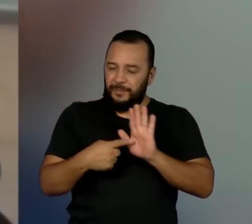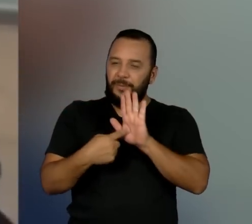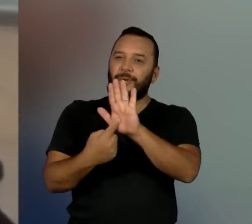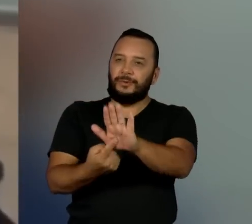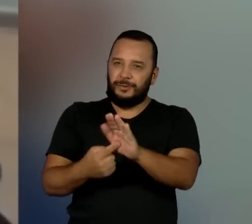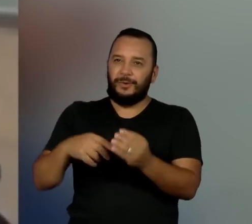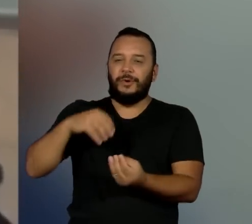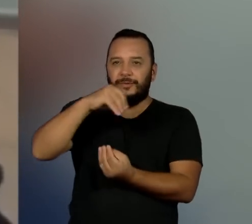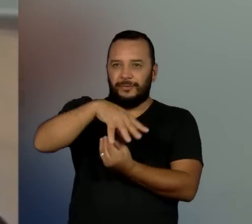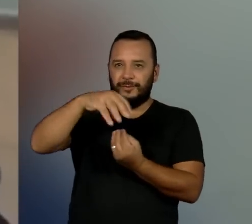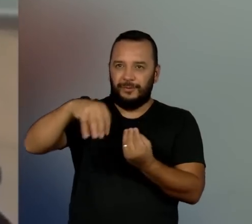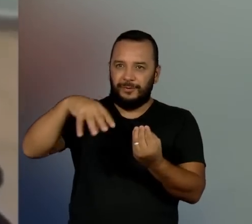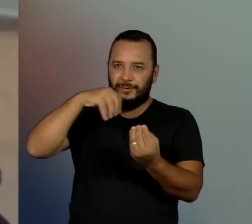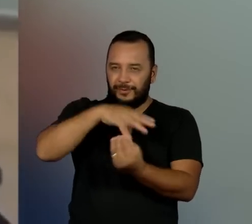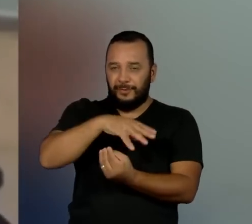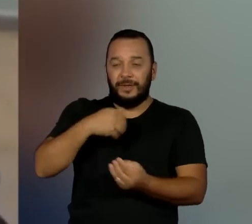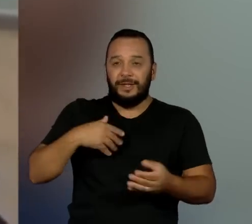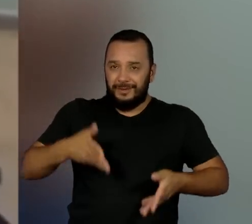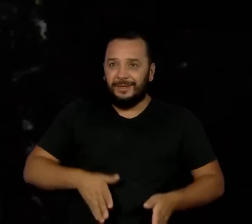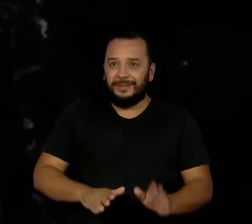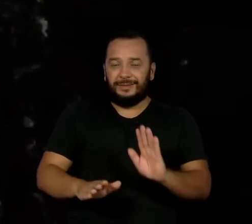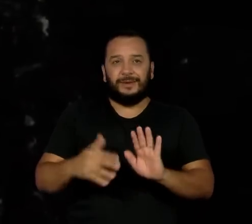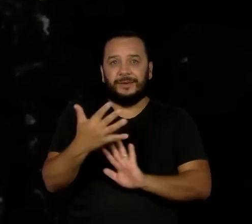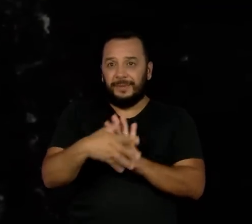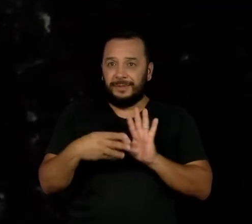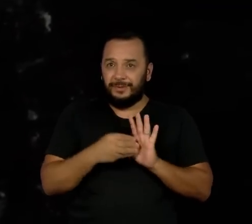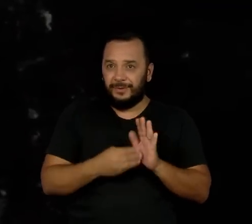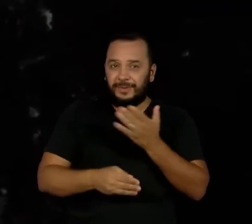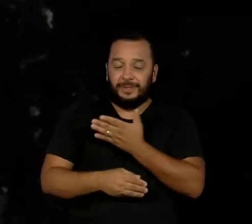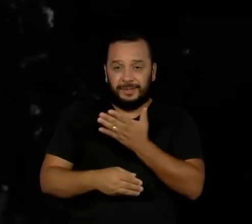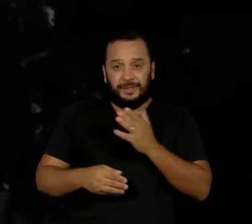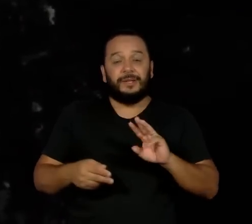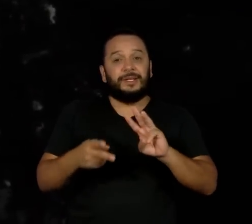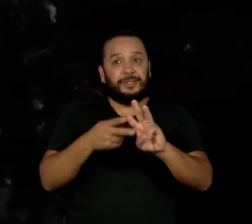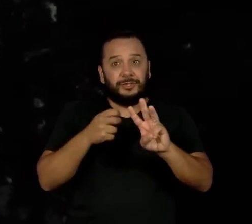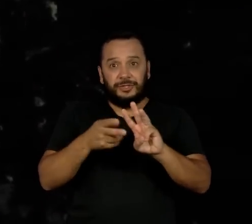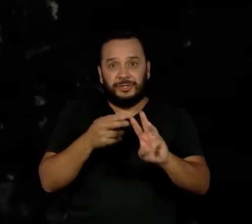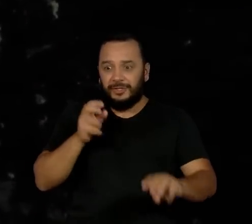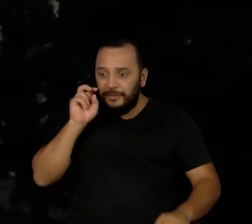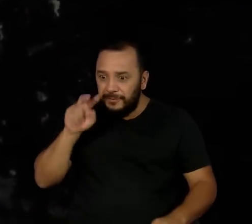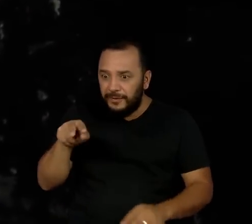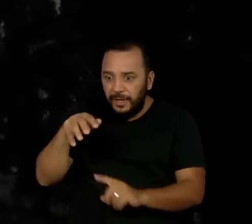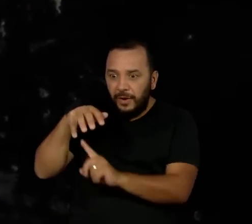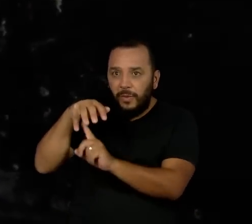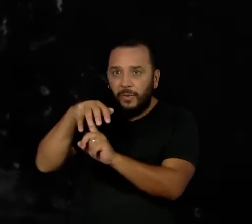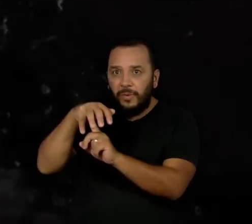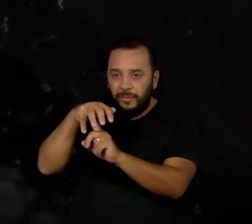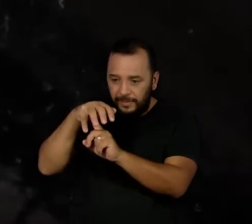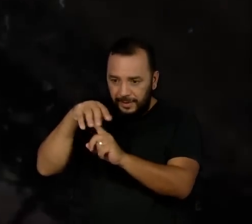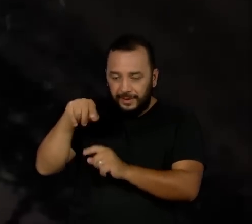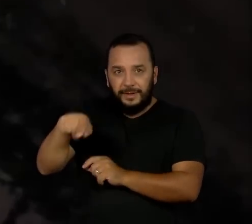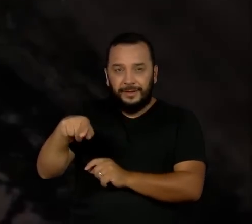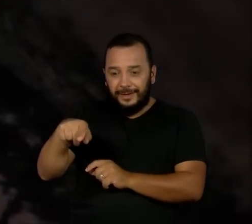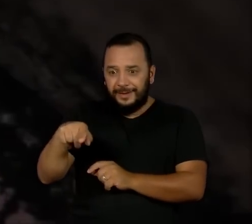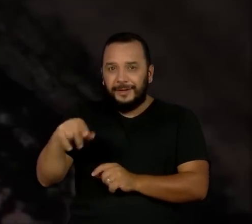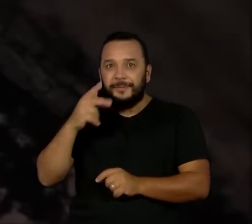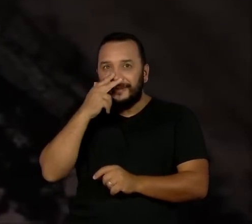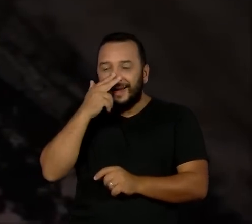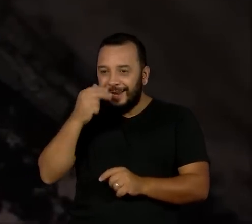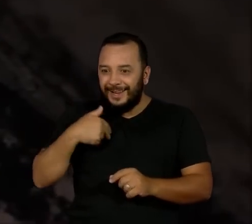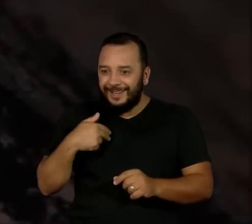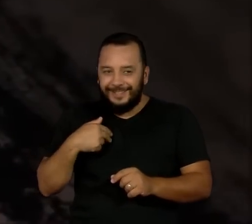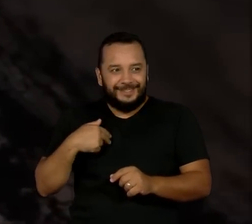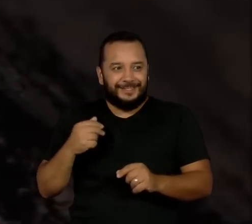no Amazonas, às margens do Rio Negro. Ali, os indígenas chamavam os cogumelos, que ajudavam a iluminar as